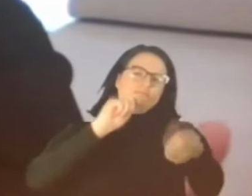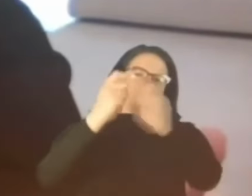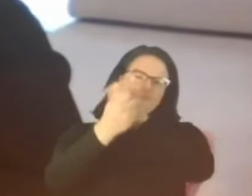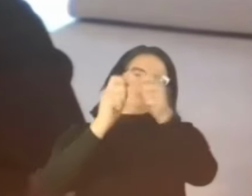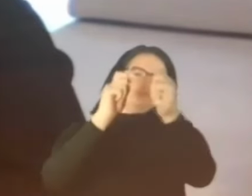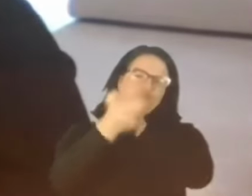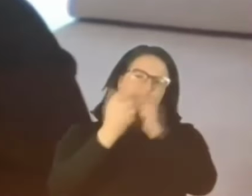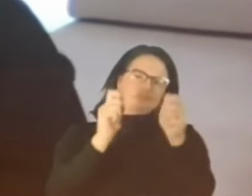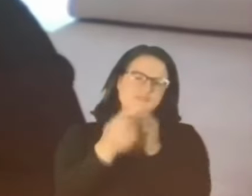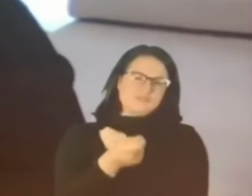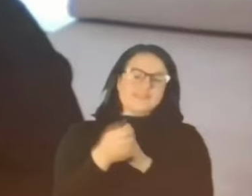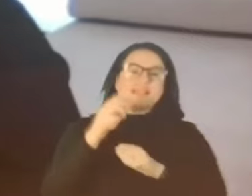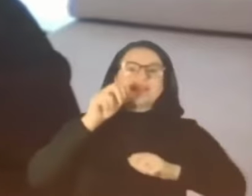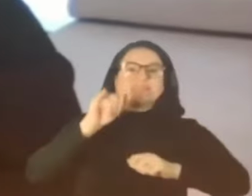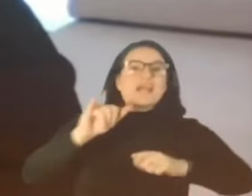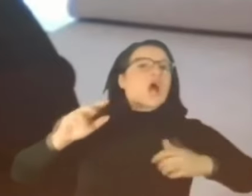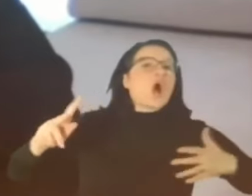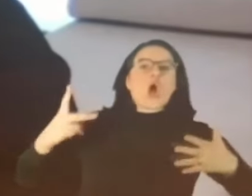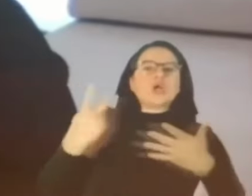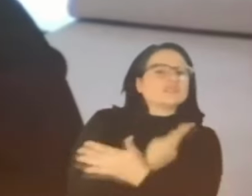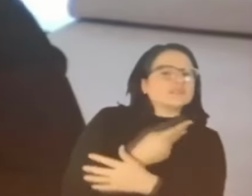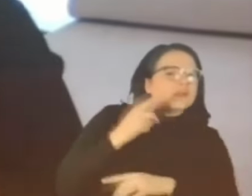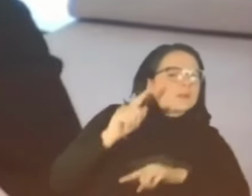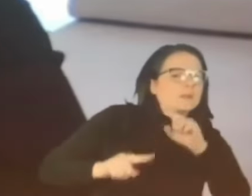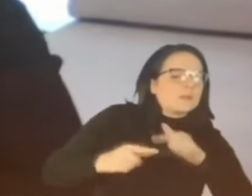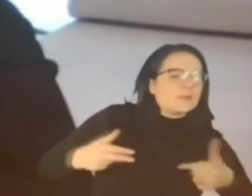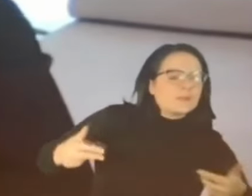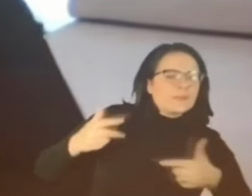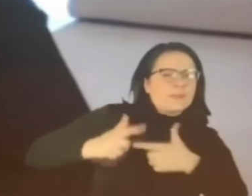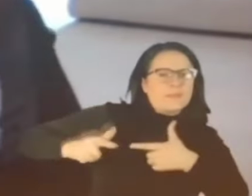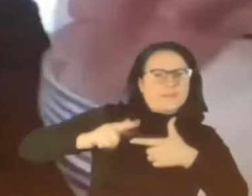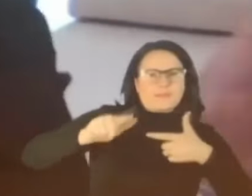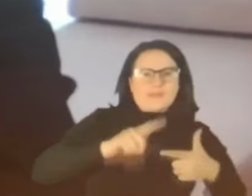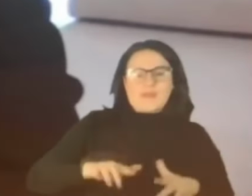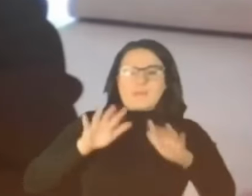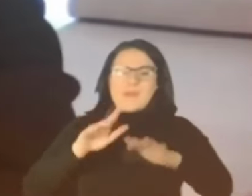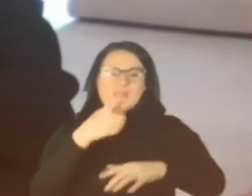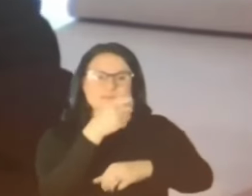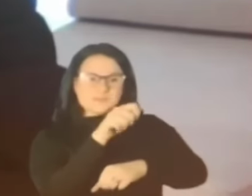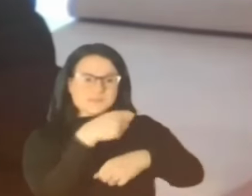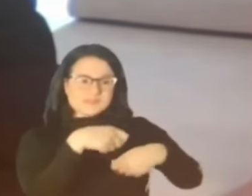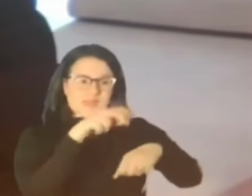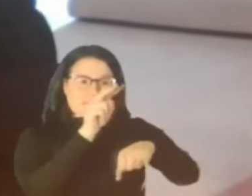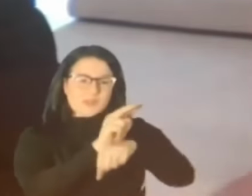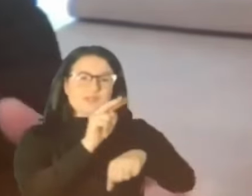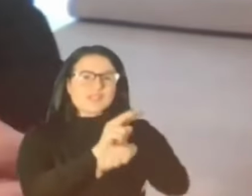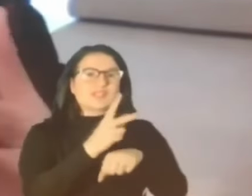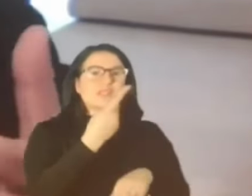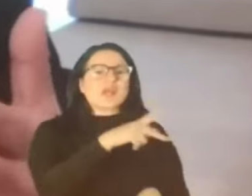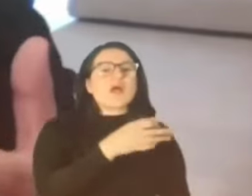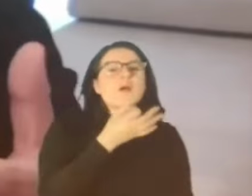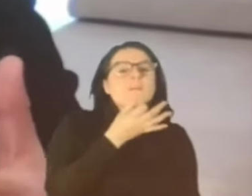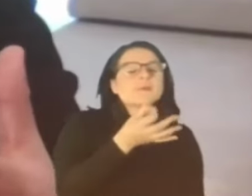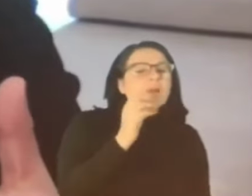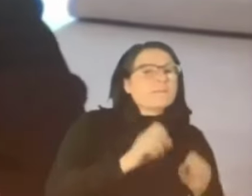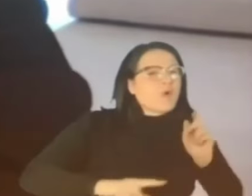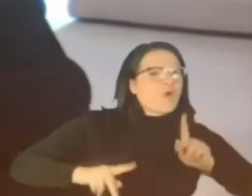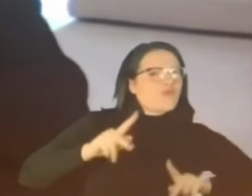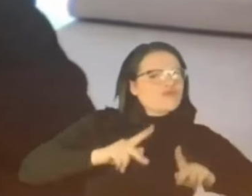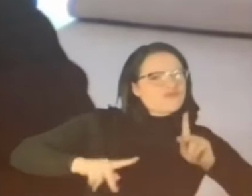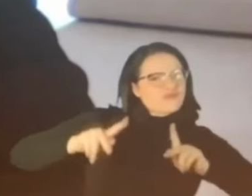togados, numa hipertrofia do poder judiciário, que deveria proteger a soberania popular, que é princípio fundante